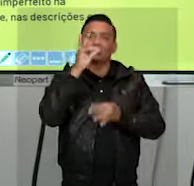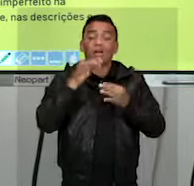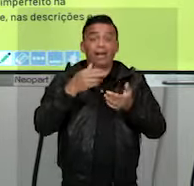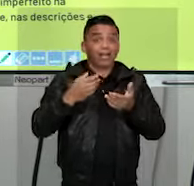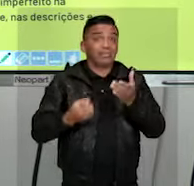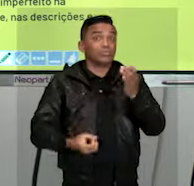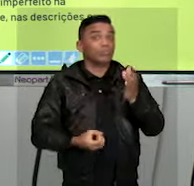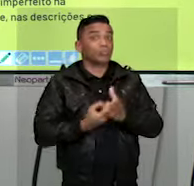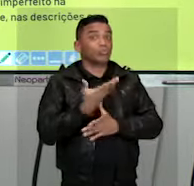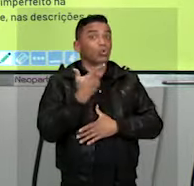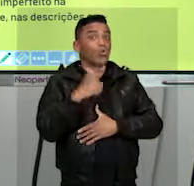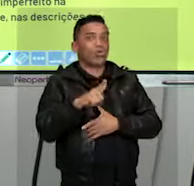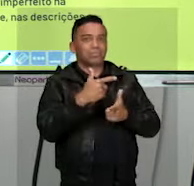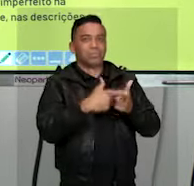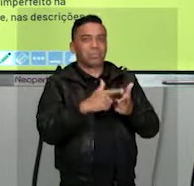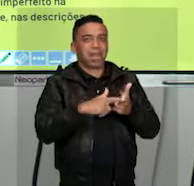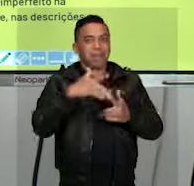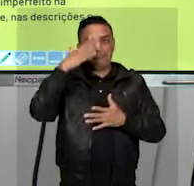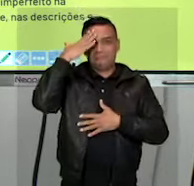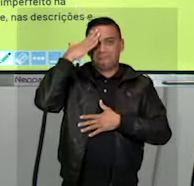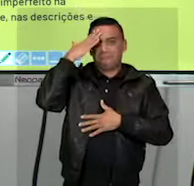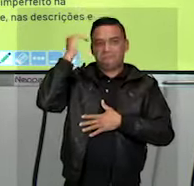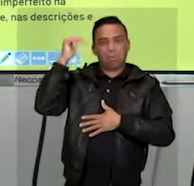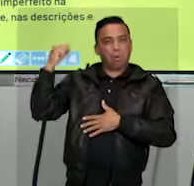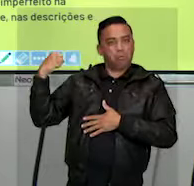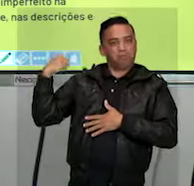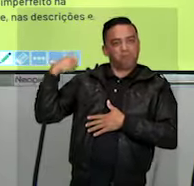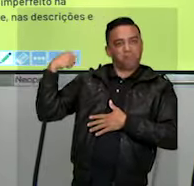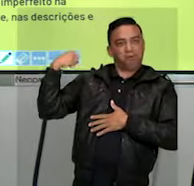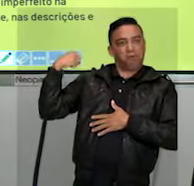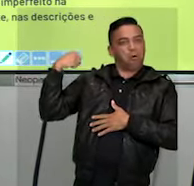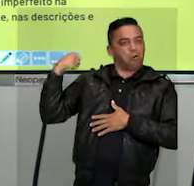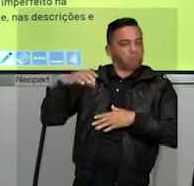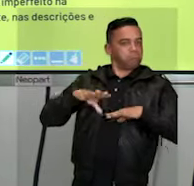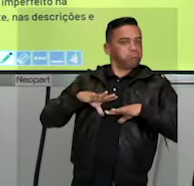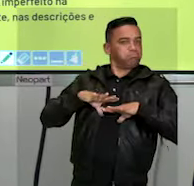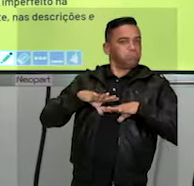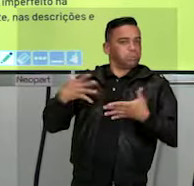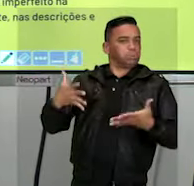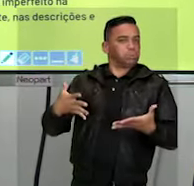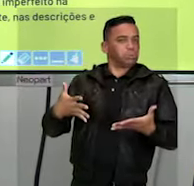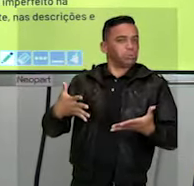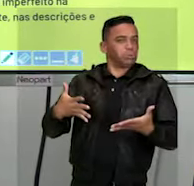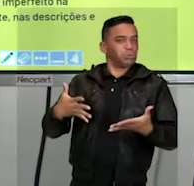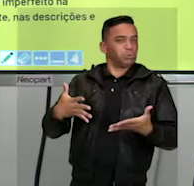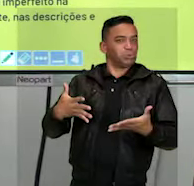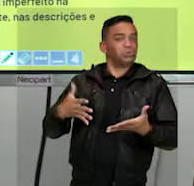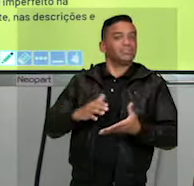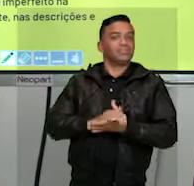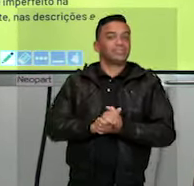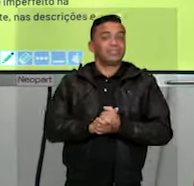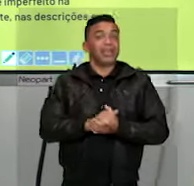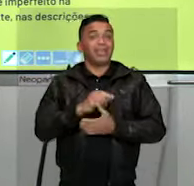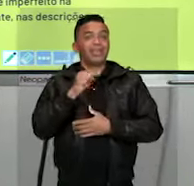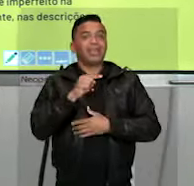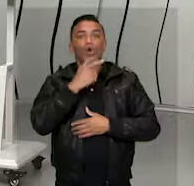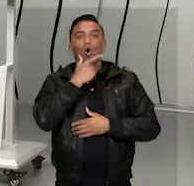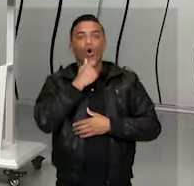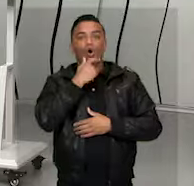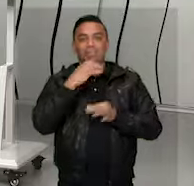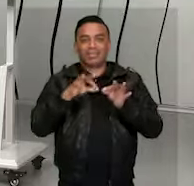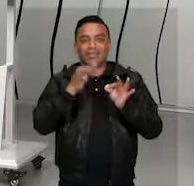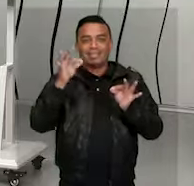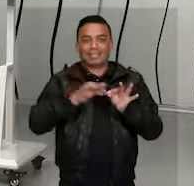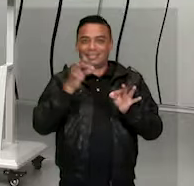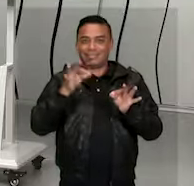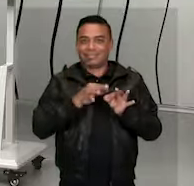é a fama dele, né, de ser forte, de ser valente, e aí ele acaba